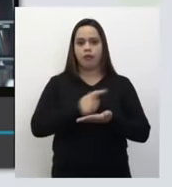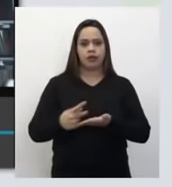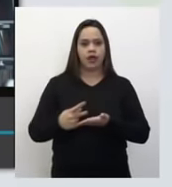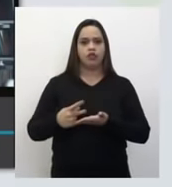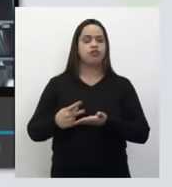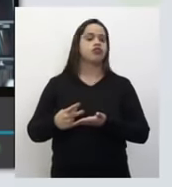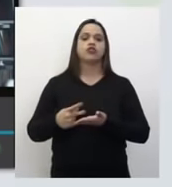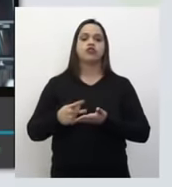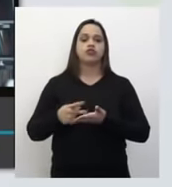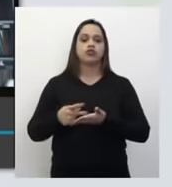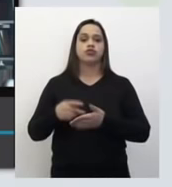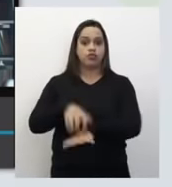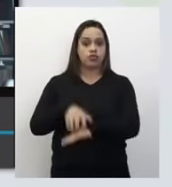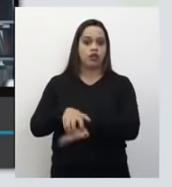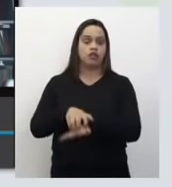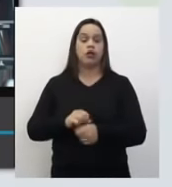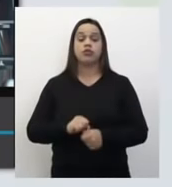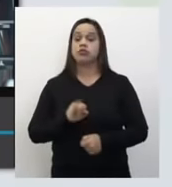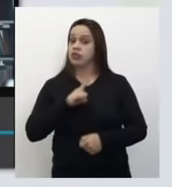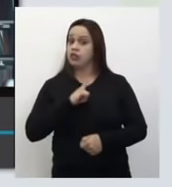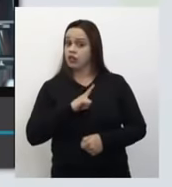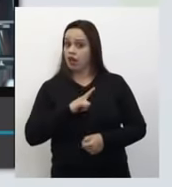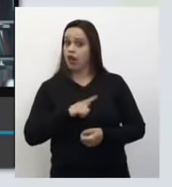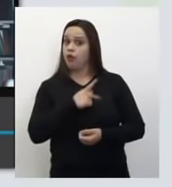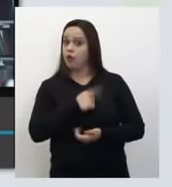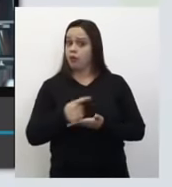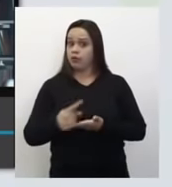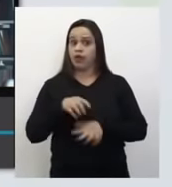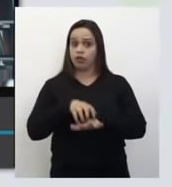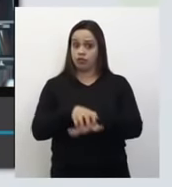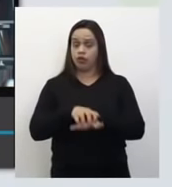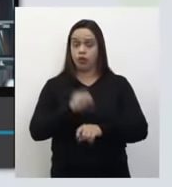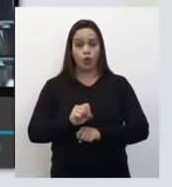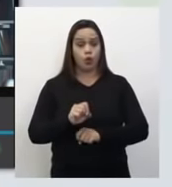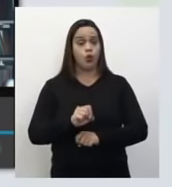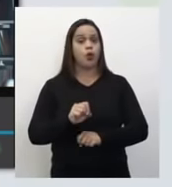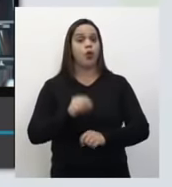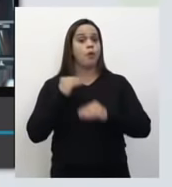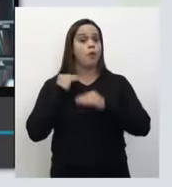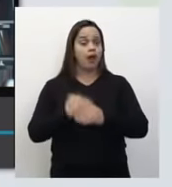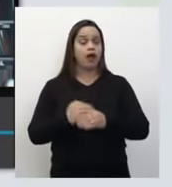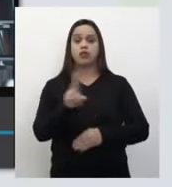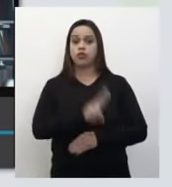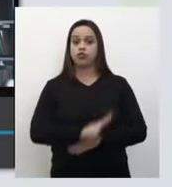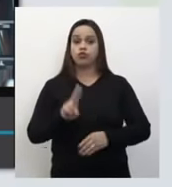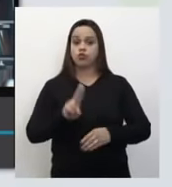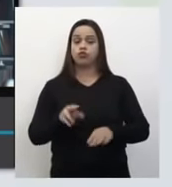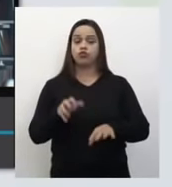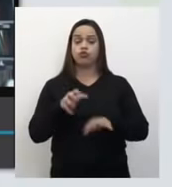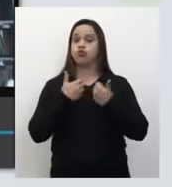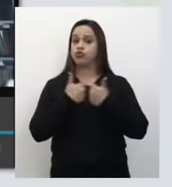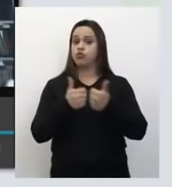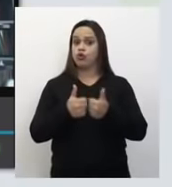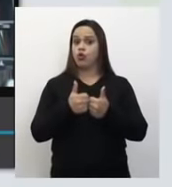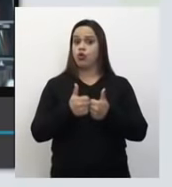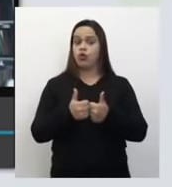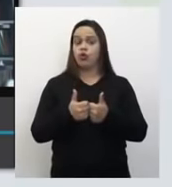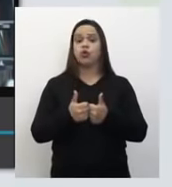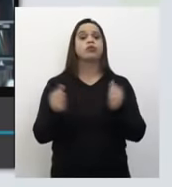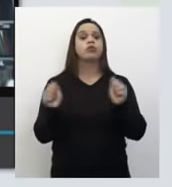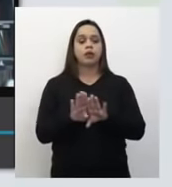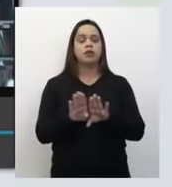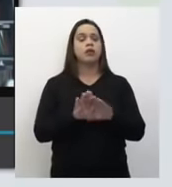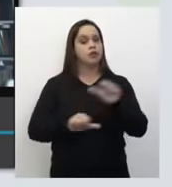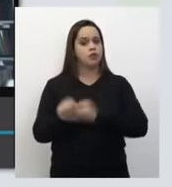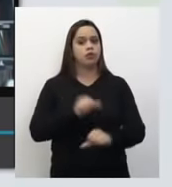né? Se existem esses aplicativos, o padrão de uso dos transportes coletivos também muda. Os horários que a gente